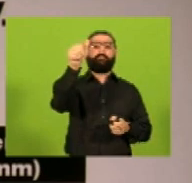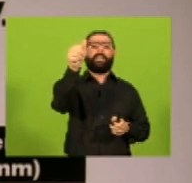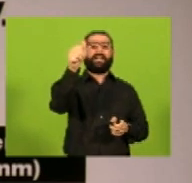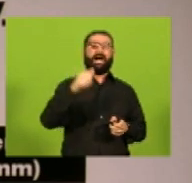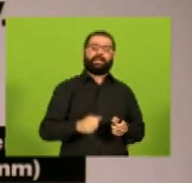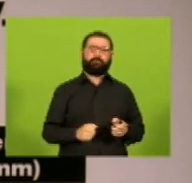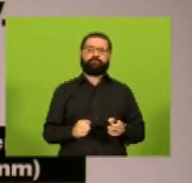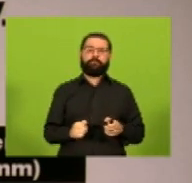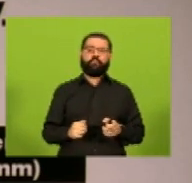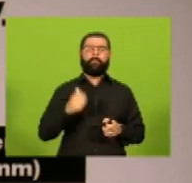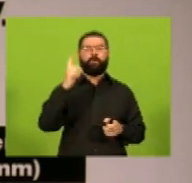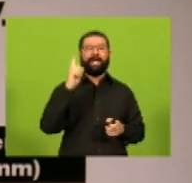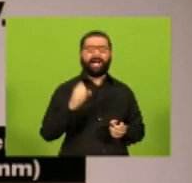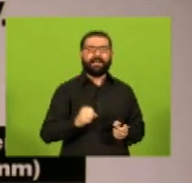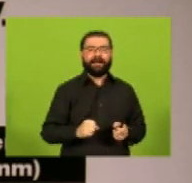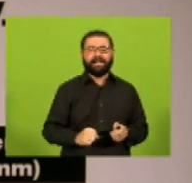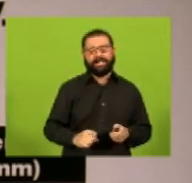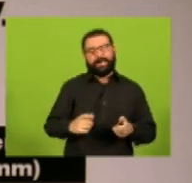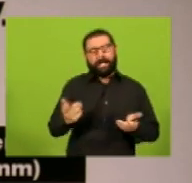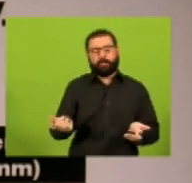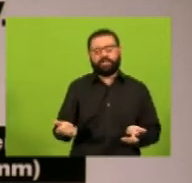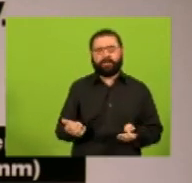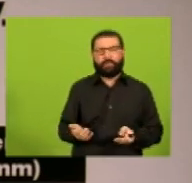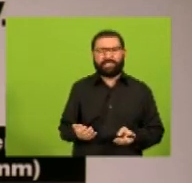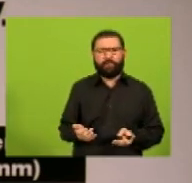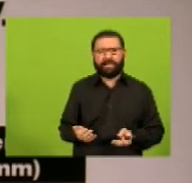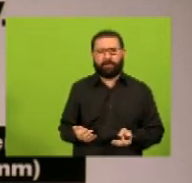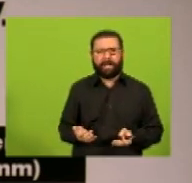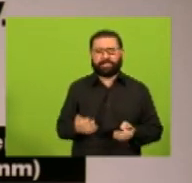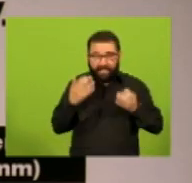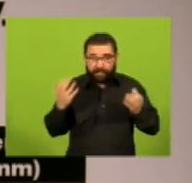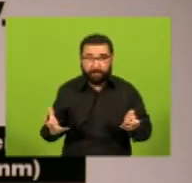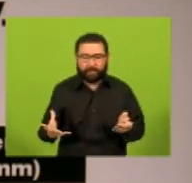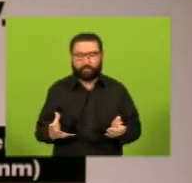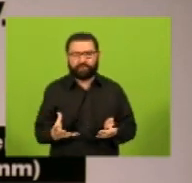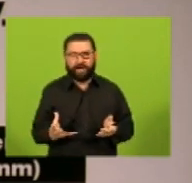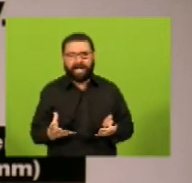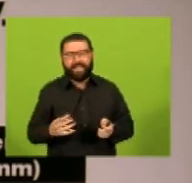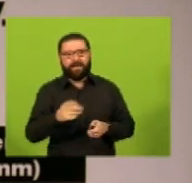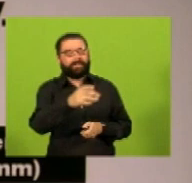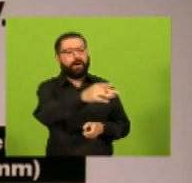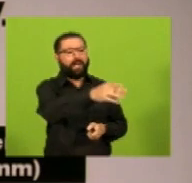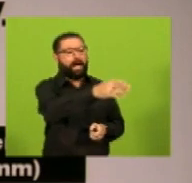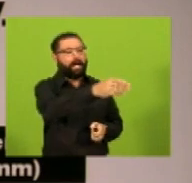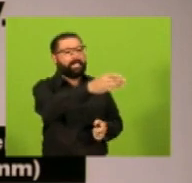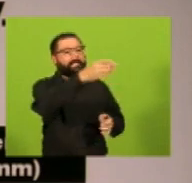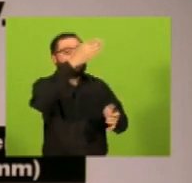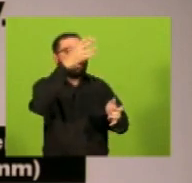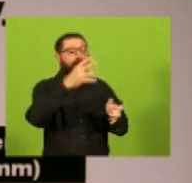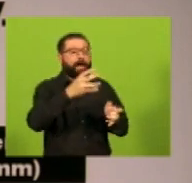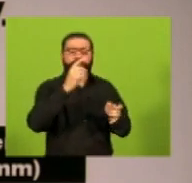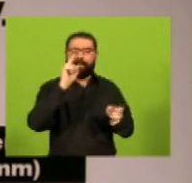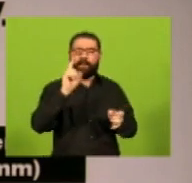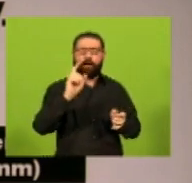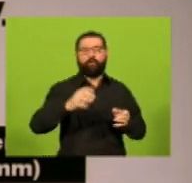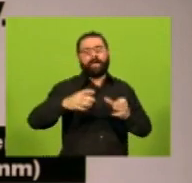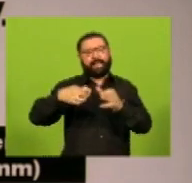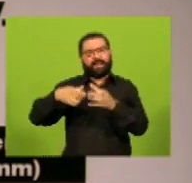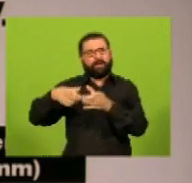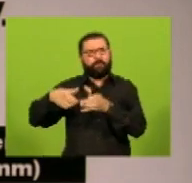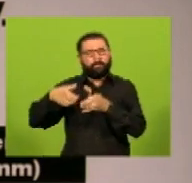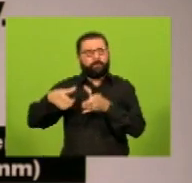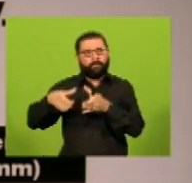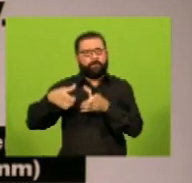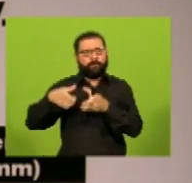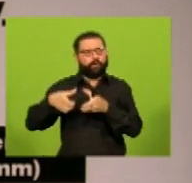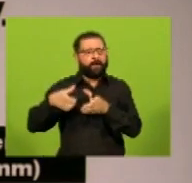de 1 polegada. 1 polegada é 2,54 centímetros, né? Então, olha lá, a peneira 1 é